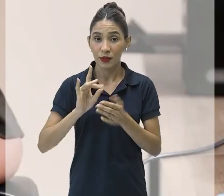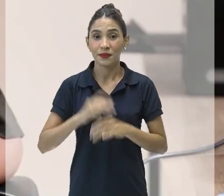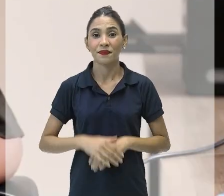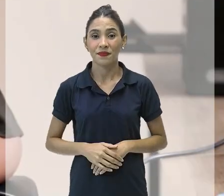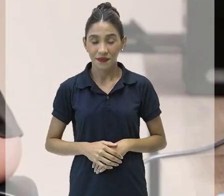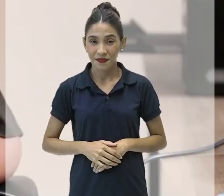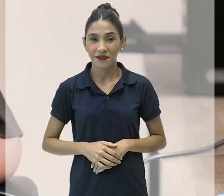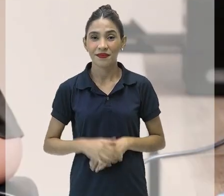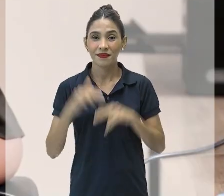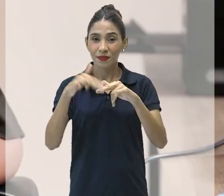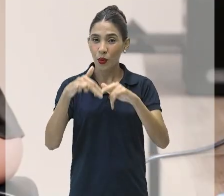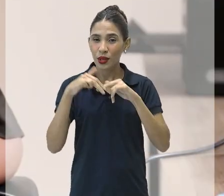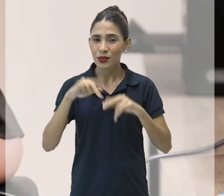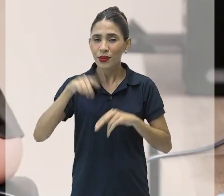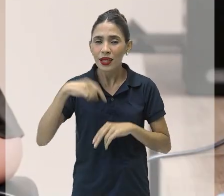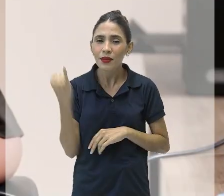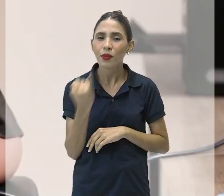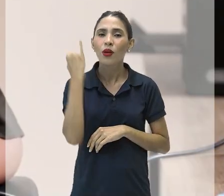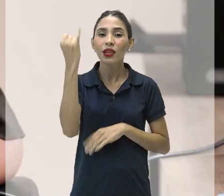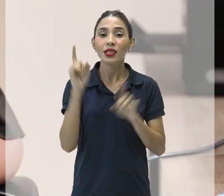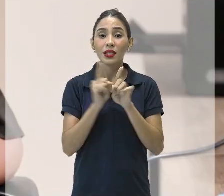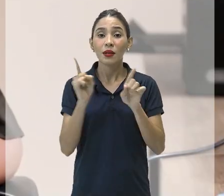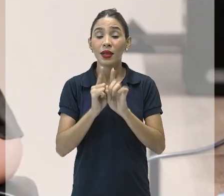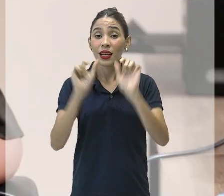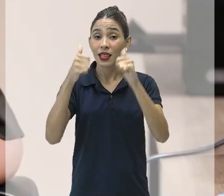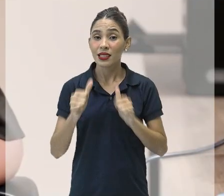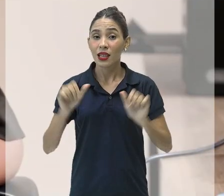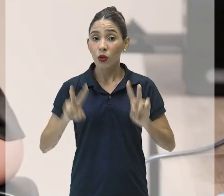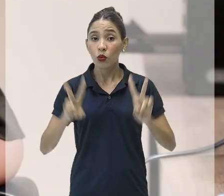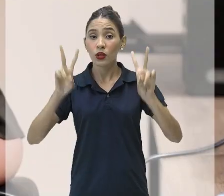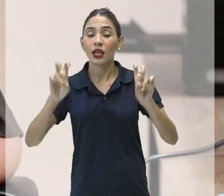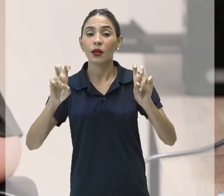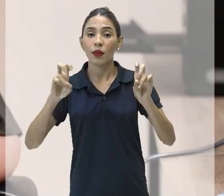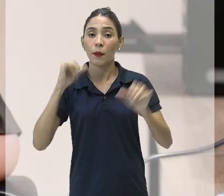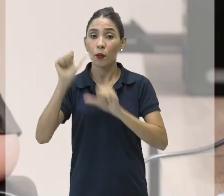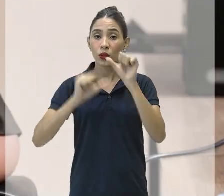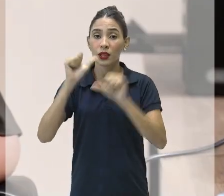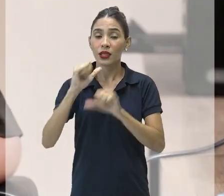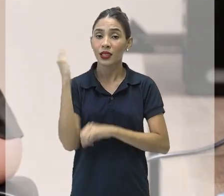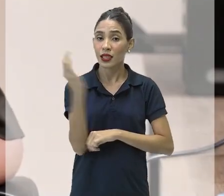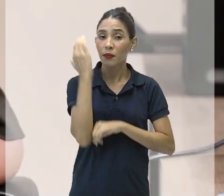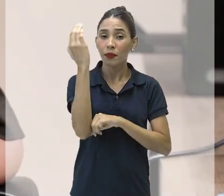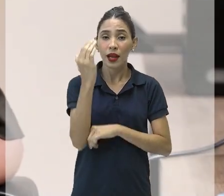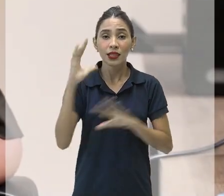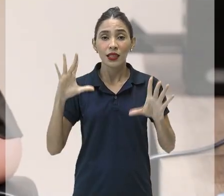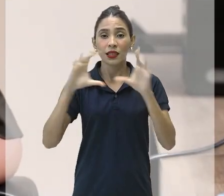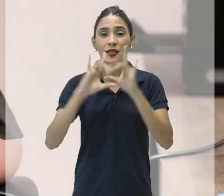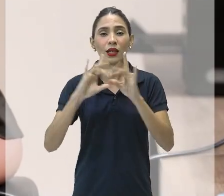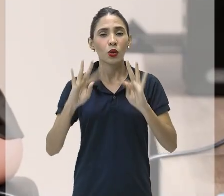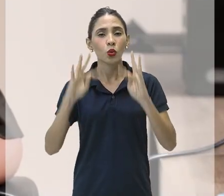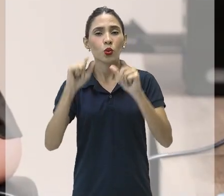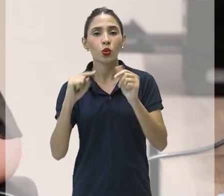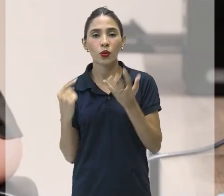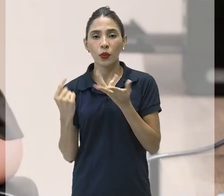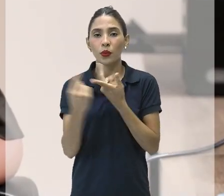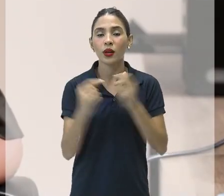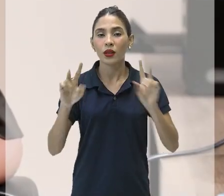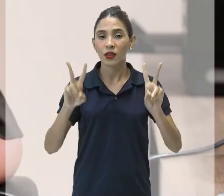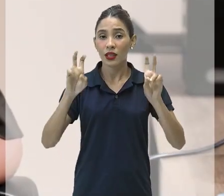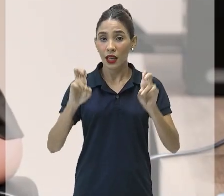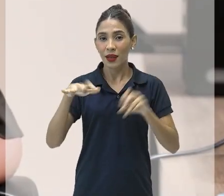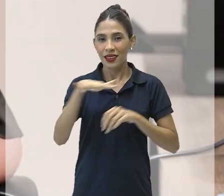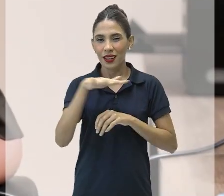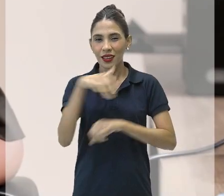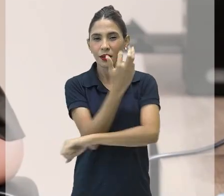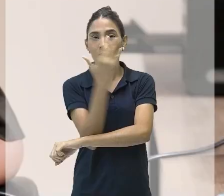Por isso, é muito importante nós levarmos o tema das mudanças climáticas junto aos demais temas, todos que fazem parte da educação